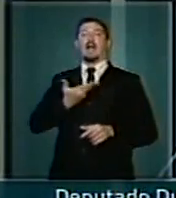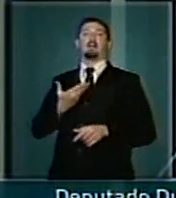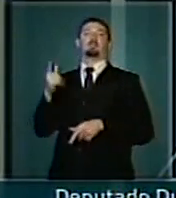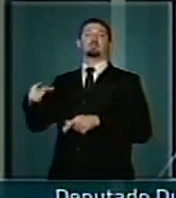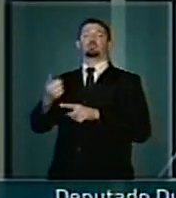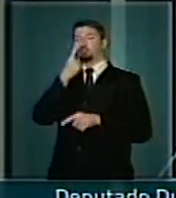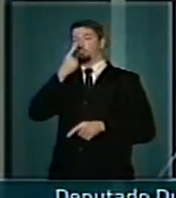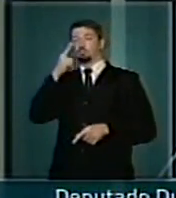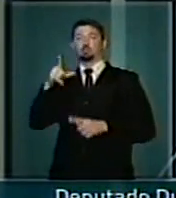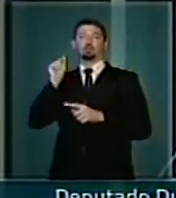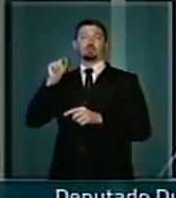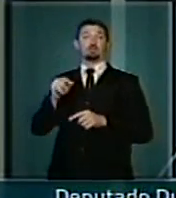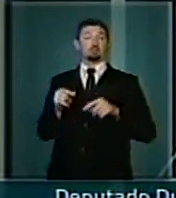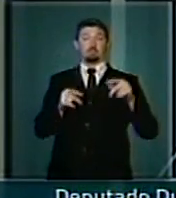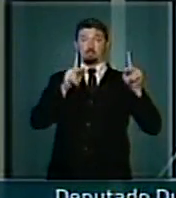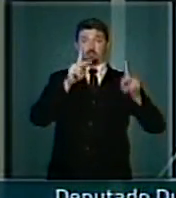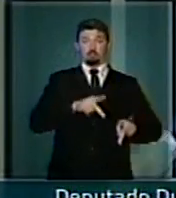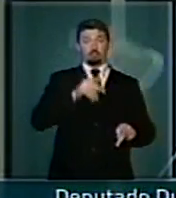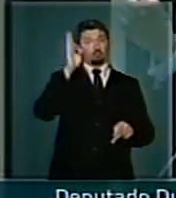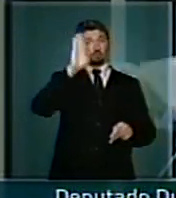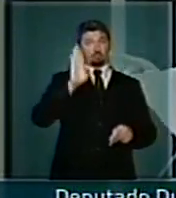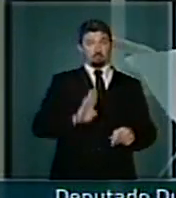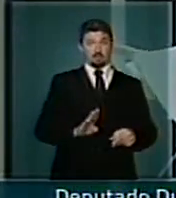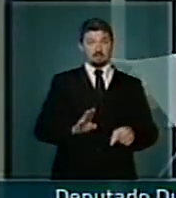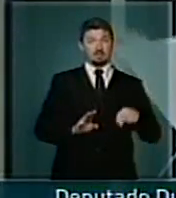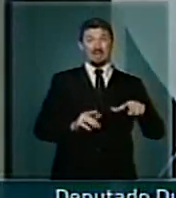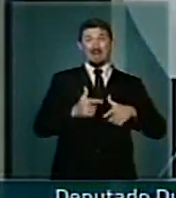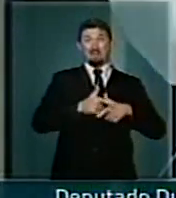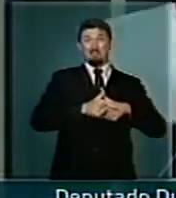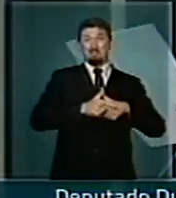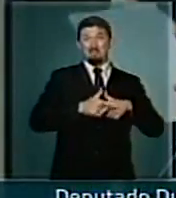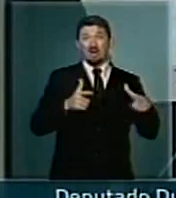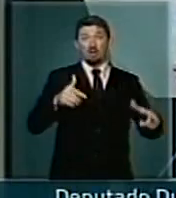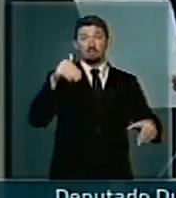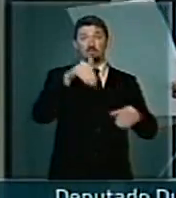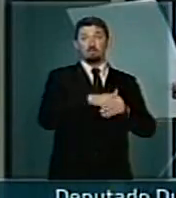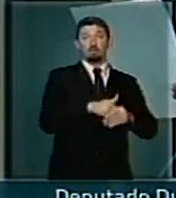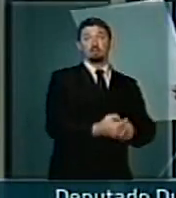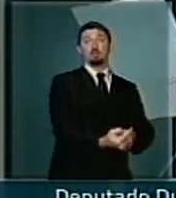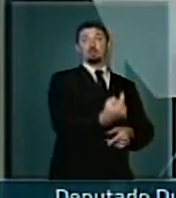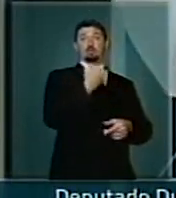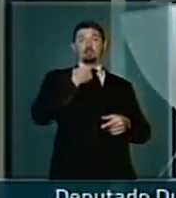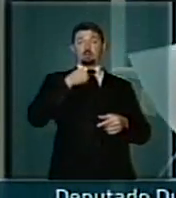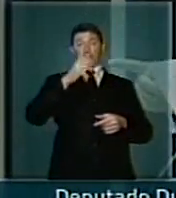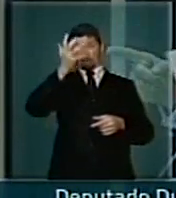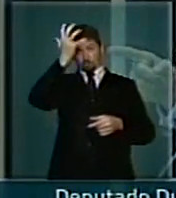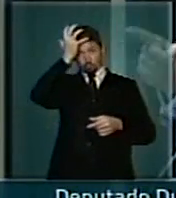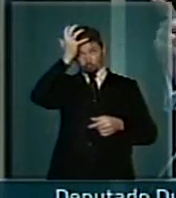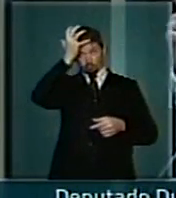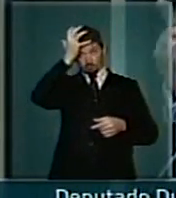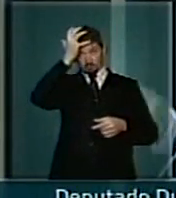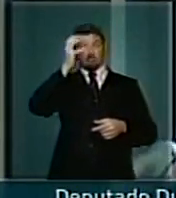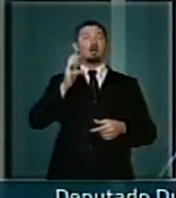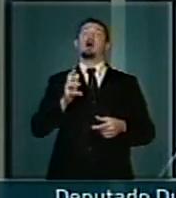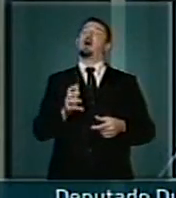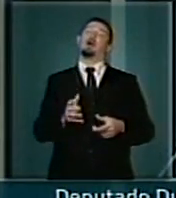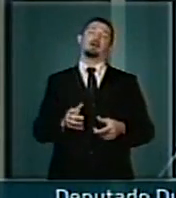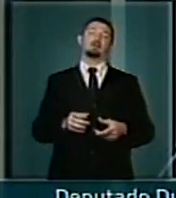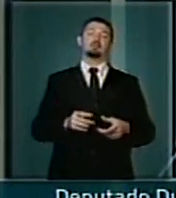aliados. E os cidadãos brasileiros, cuja maioria elegeu a presidente Dilma,